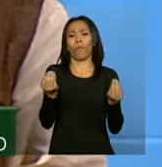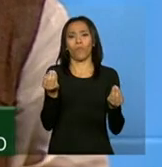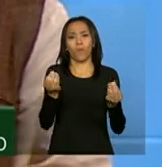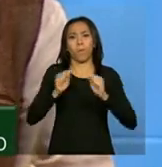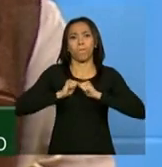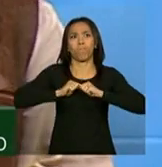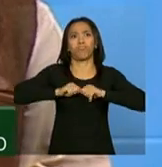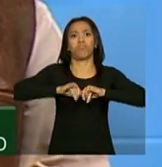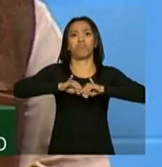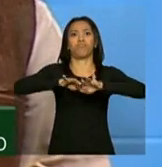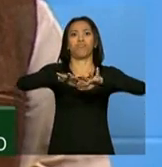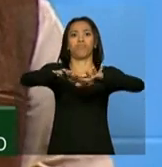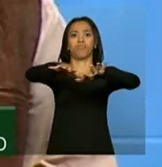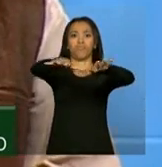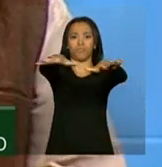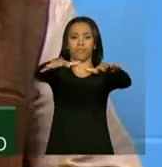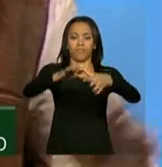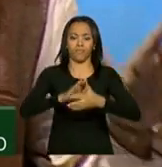multiplicá-lo?